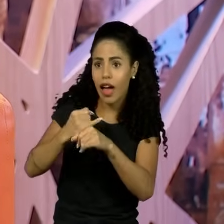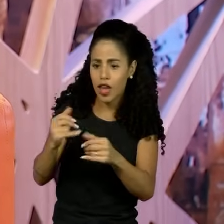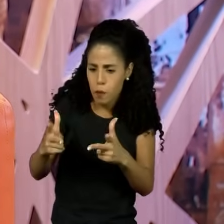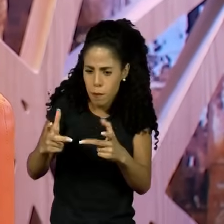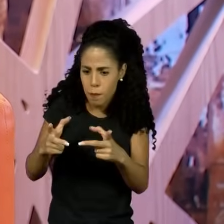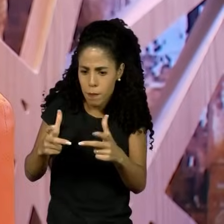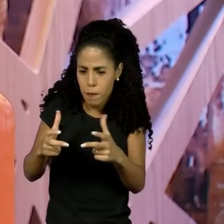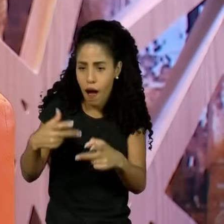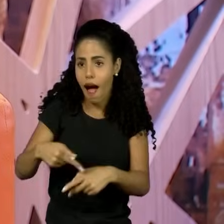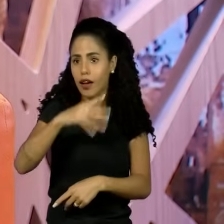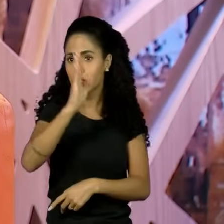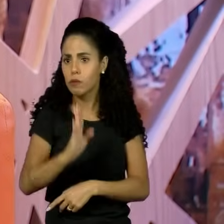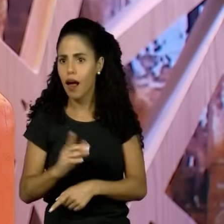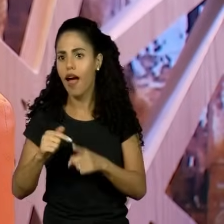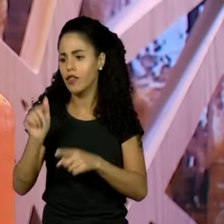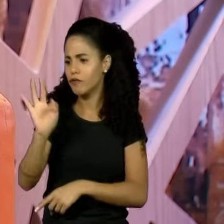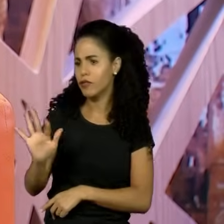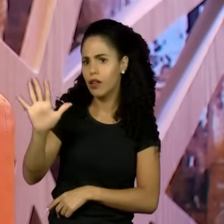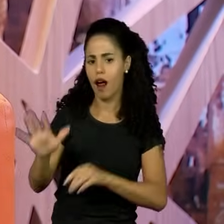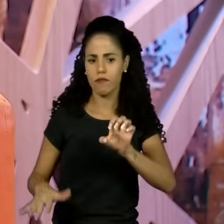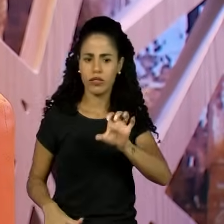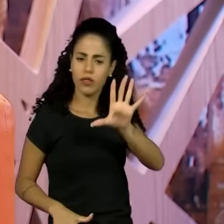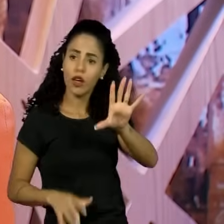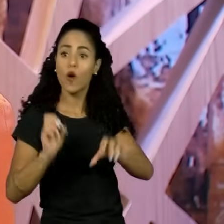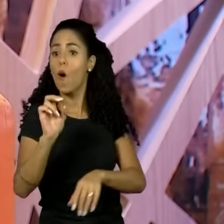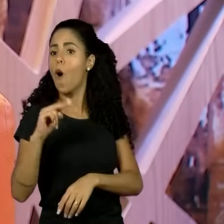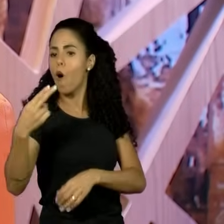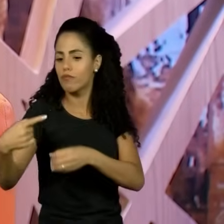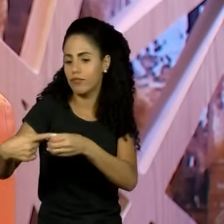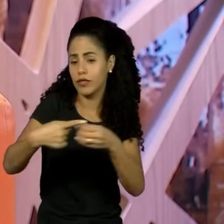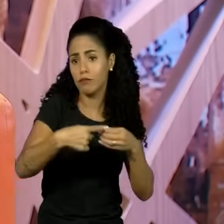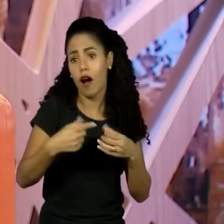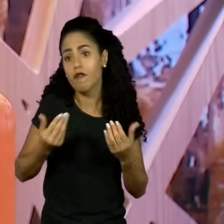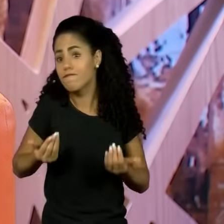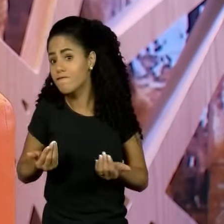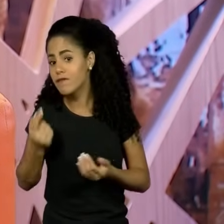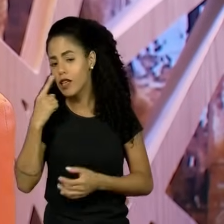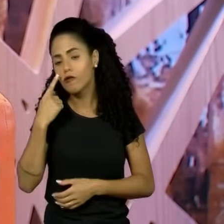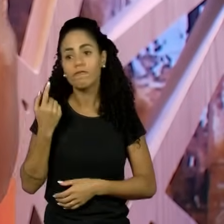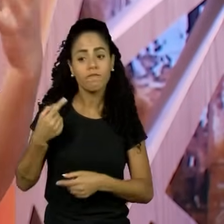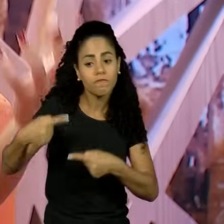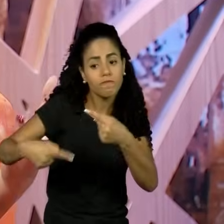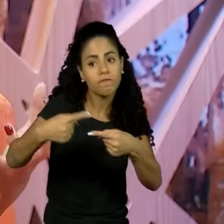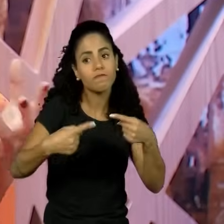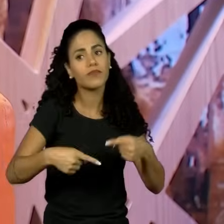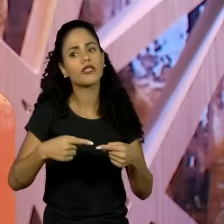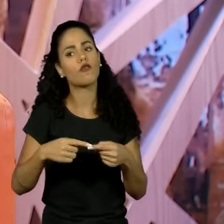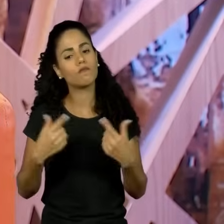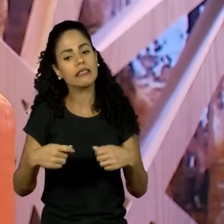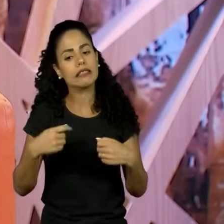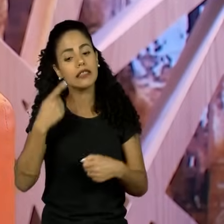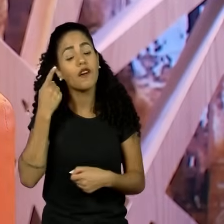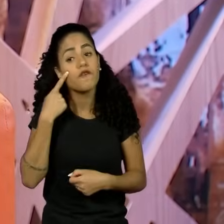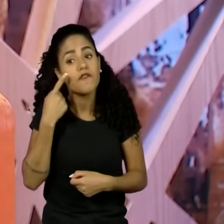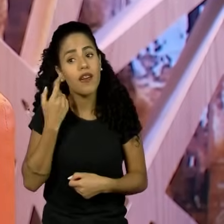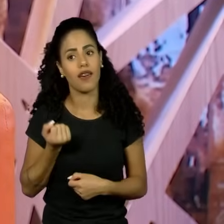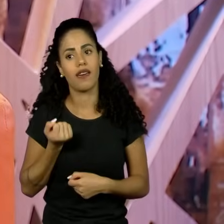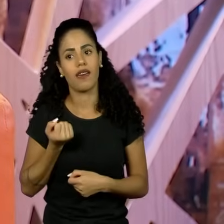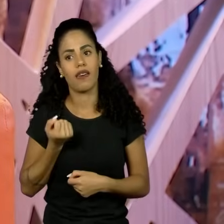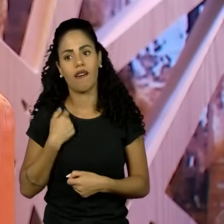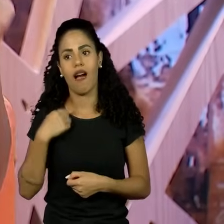país, né? Seja no nível federal, estadual ou municipal. Então, eu acho que a discussão ela é um pouco mais ampla, não é? Acho que